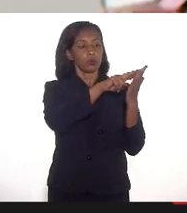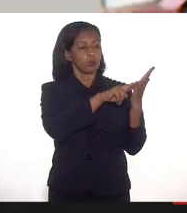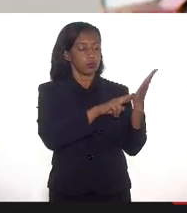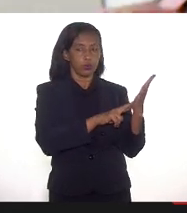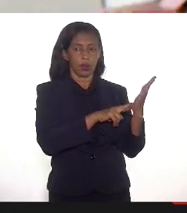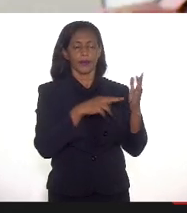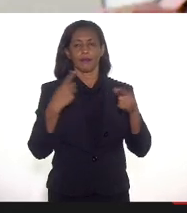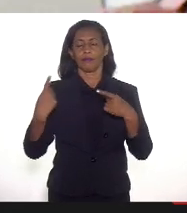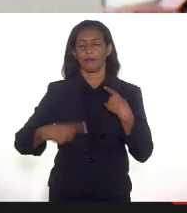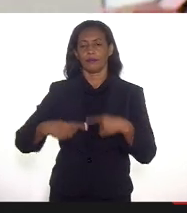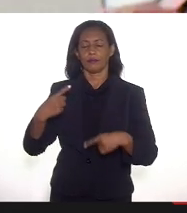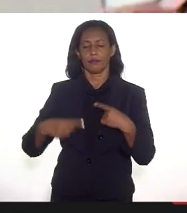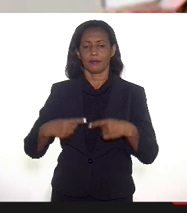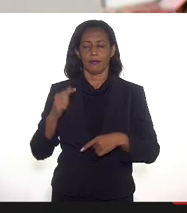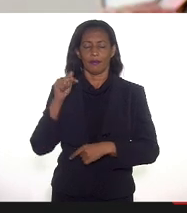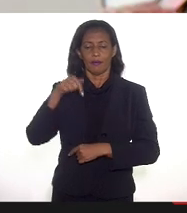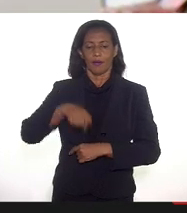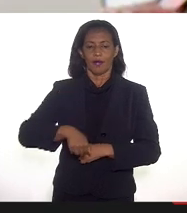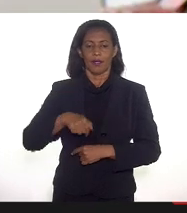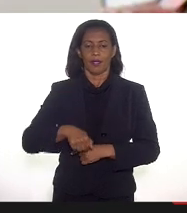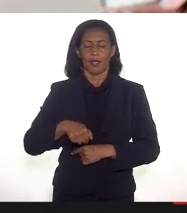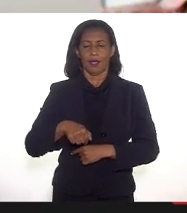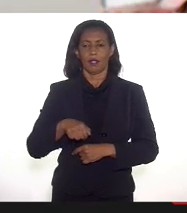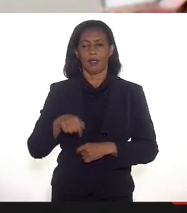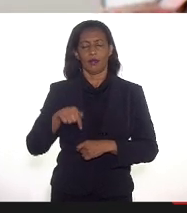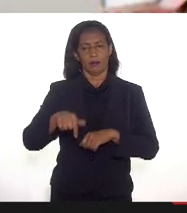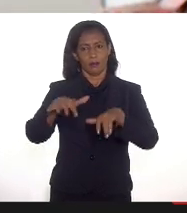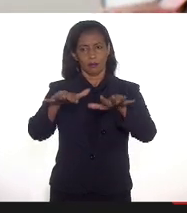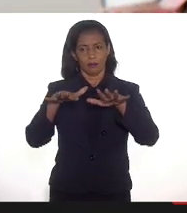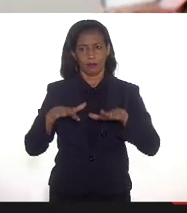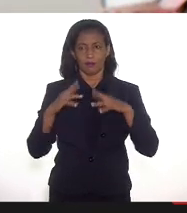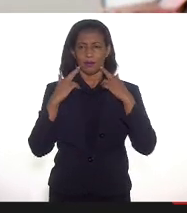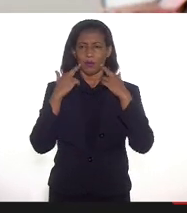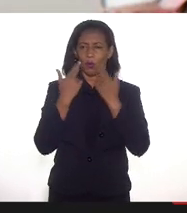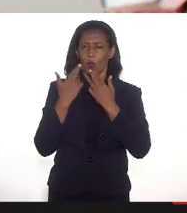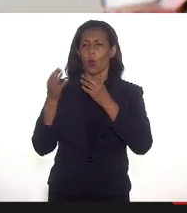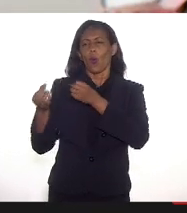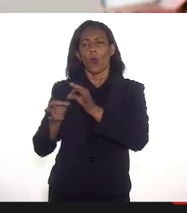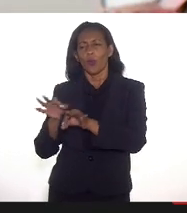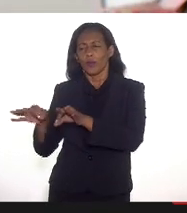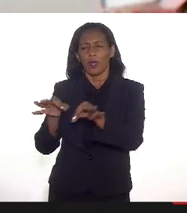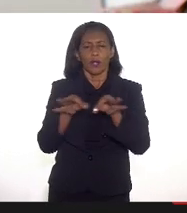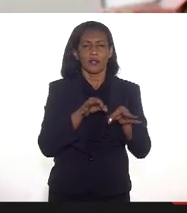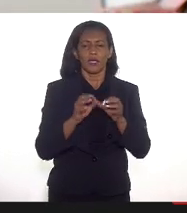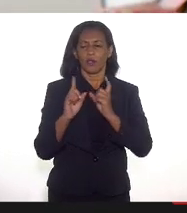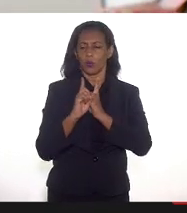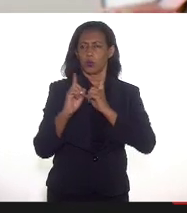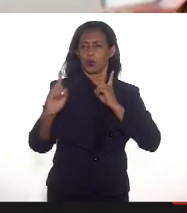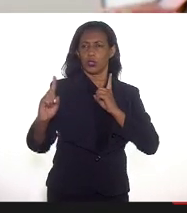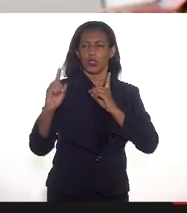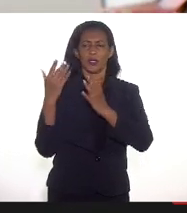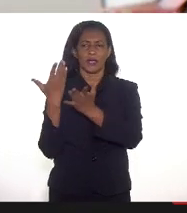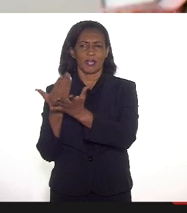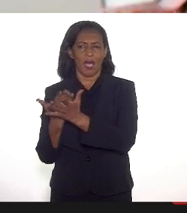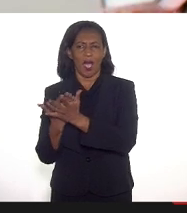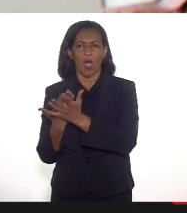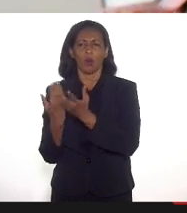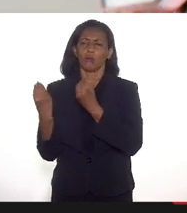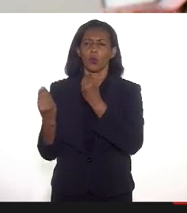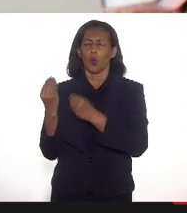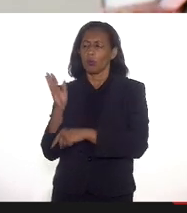de debate aqui nessa audiência. Né? Como é que está organizado o trabalho remoto, a questão da assistência